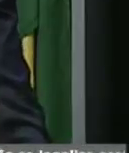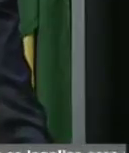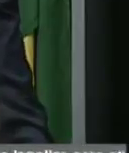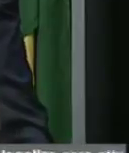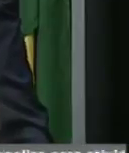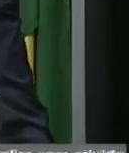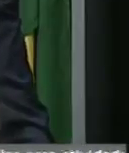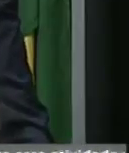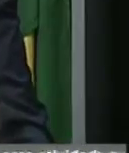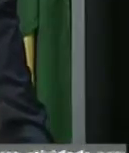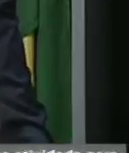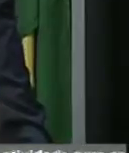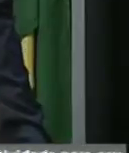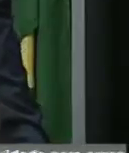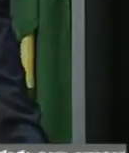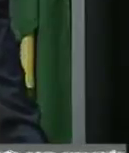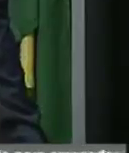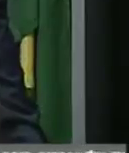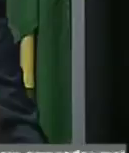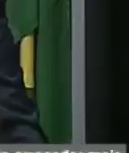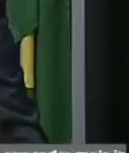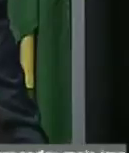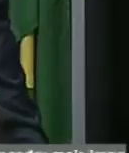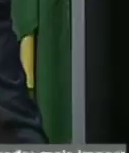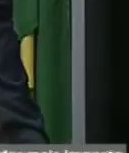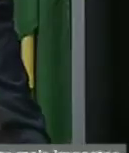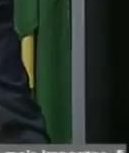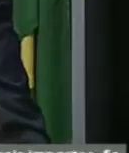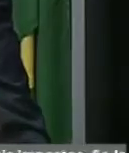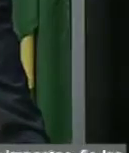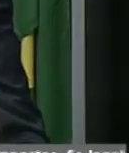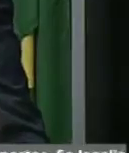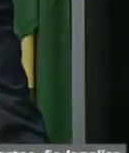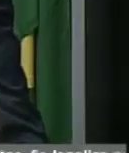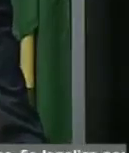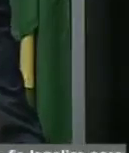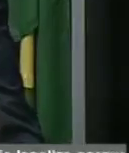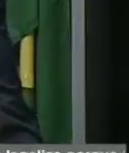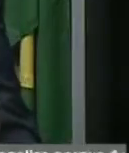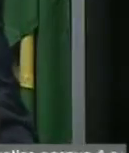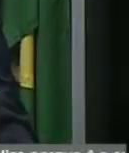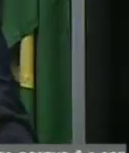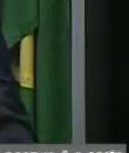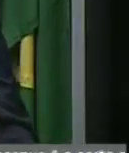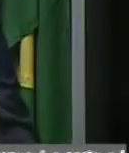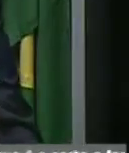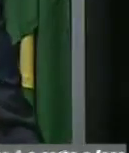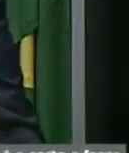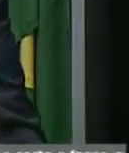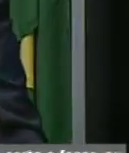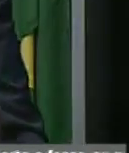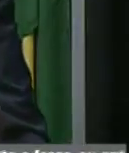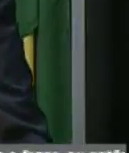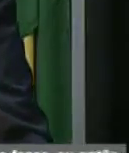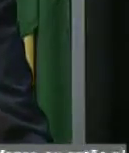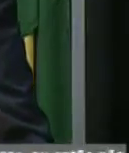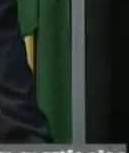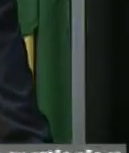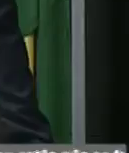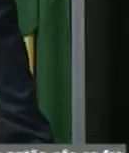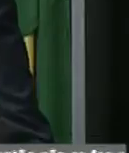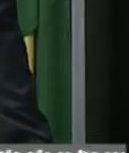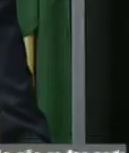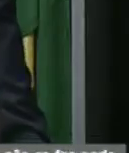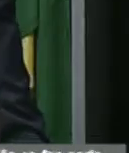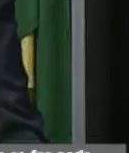Então, primeira falácia, não vai vir dinheiro de lugar nenhum do mundo para fazer turismo de